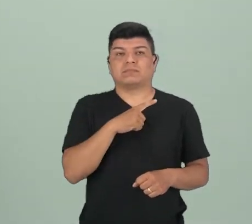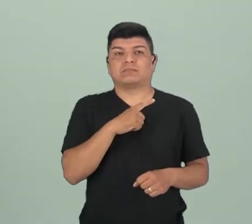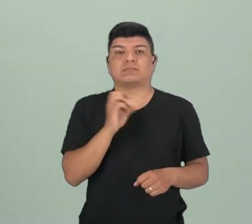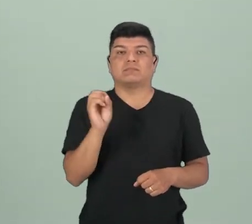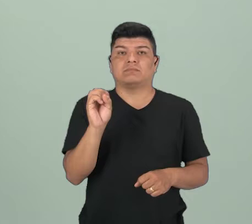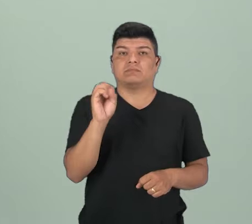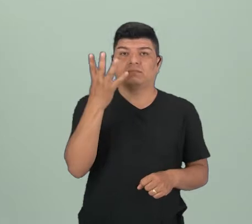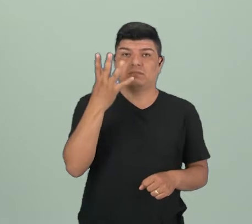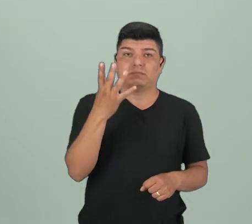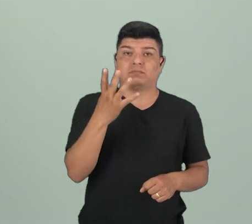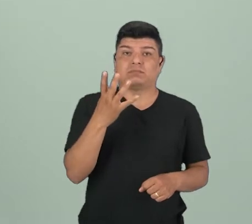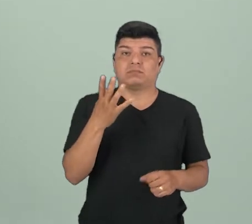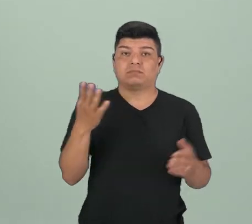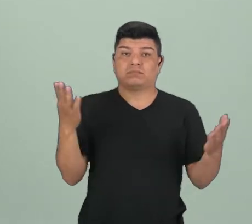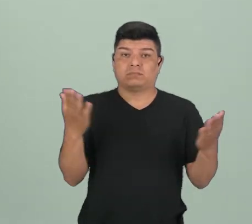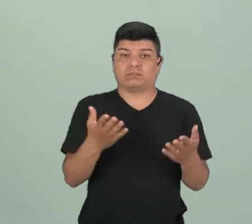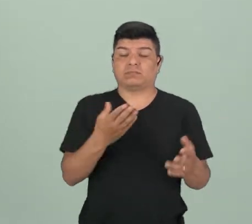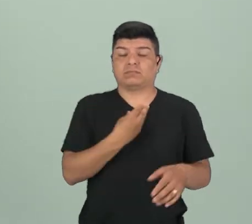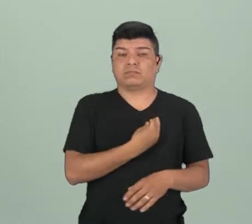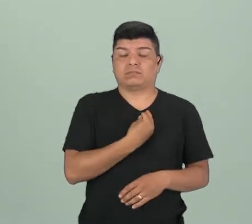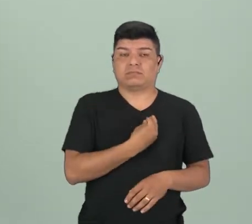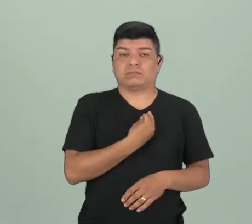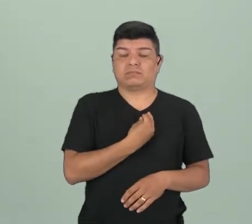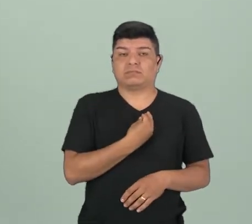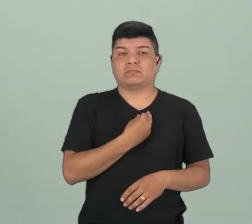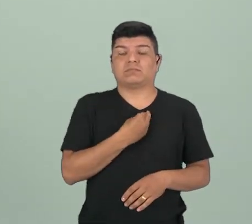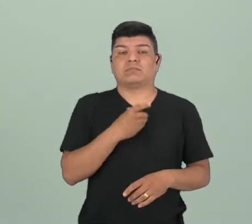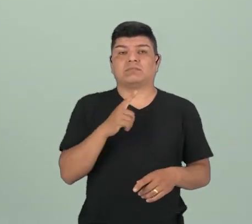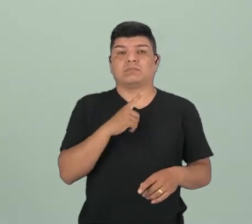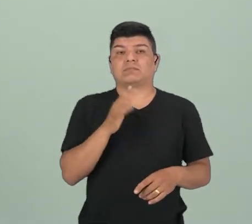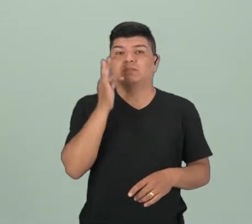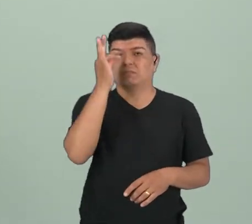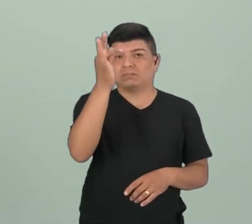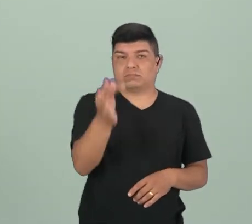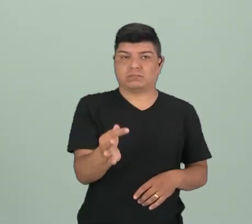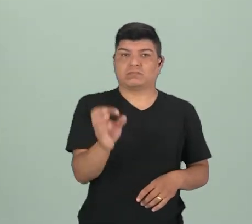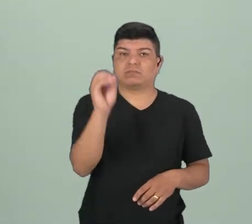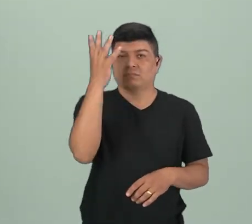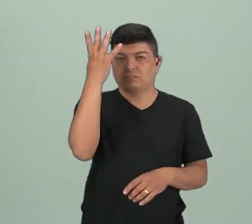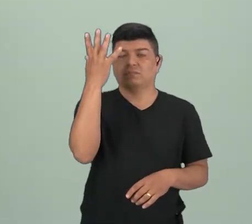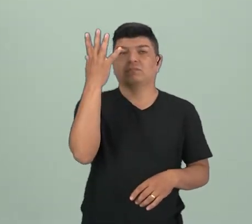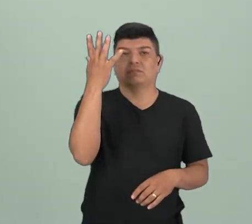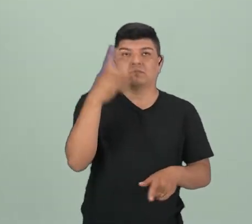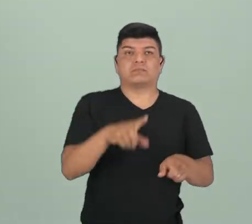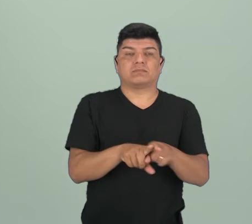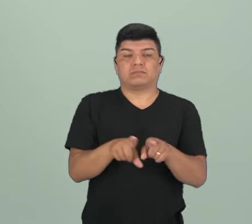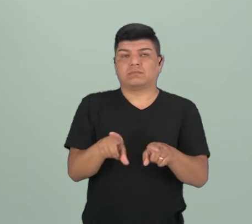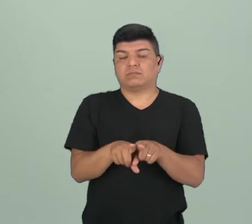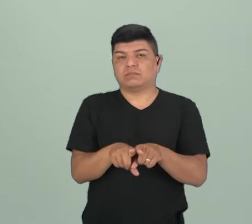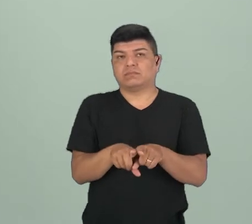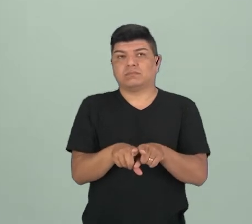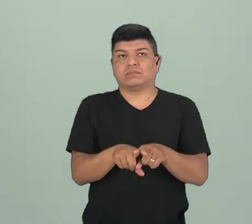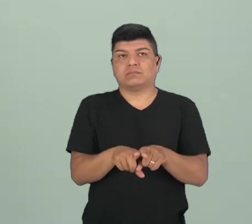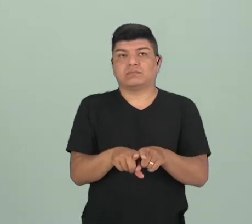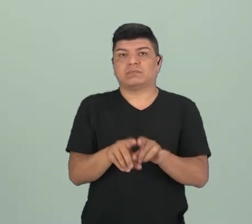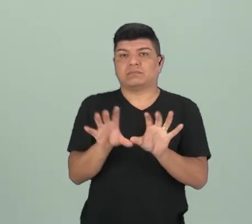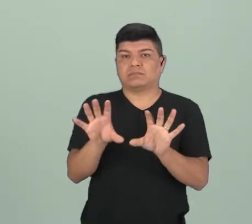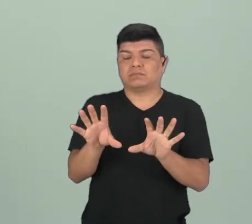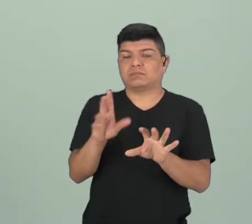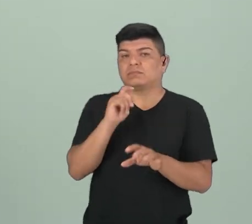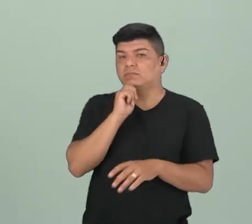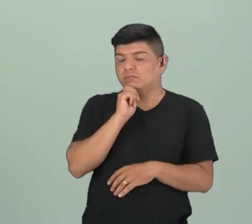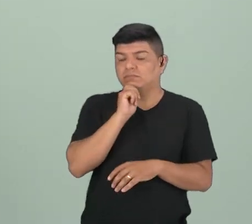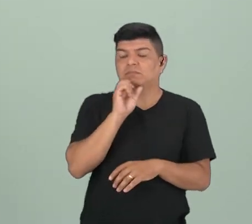os acontecimentos que ocorrem, né, nesse momento, e temos os acontecimentos futuros, né, que são aqueles